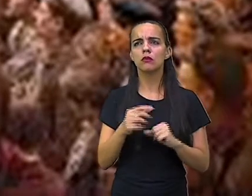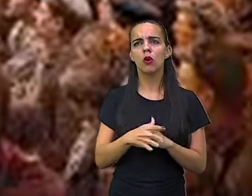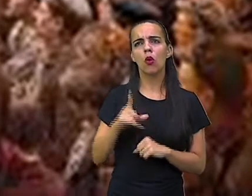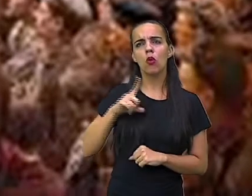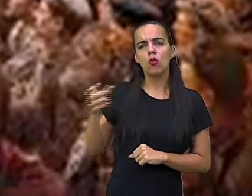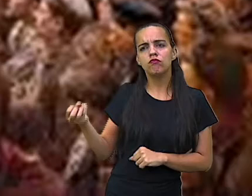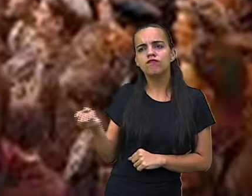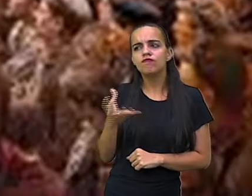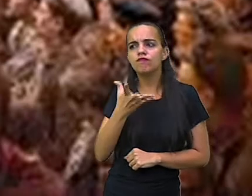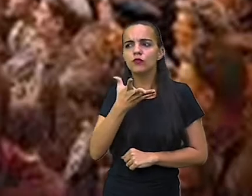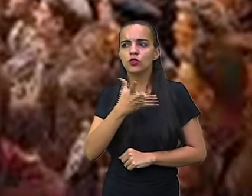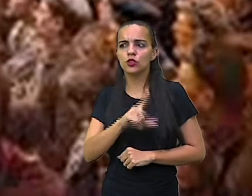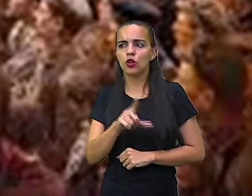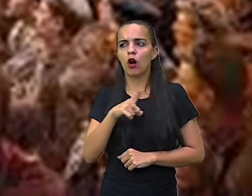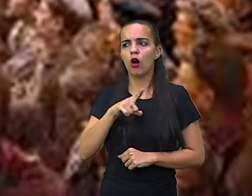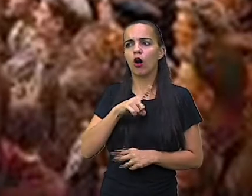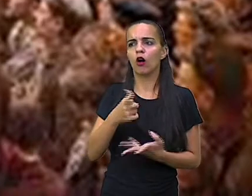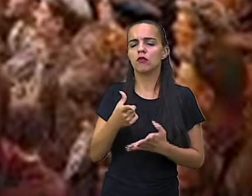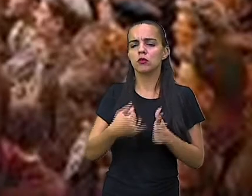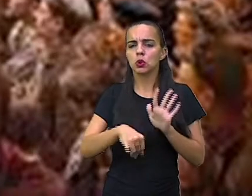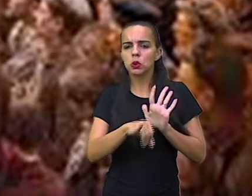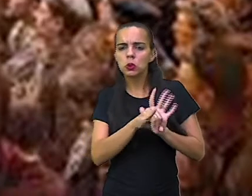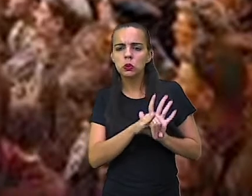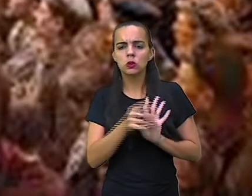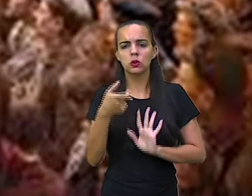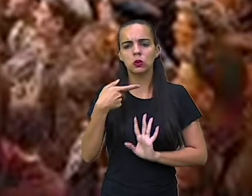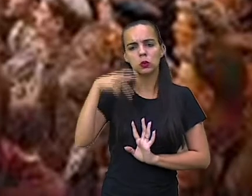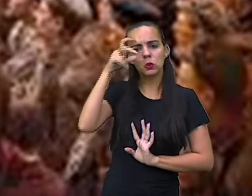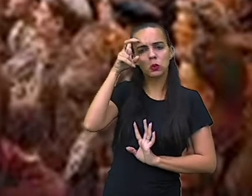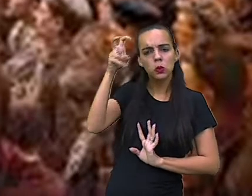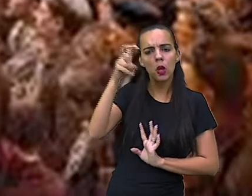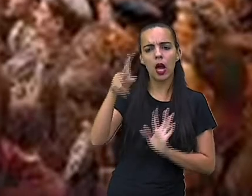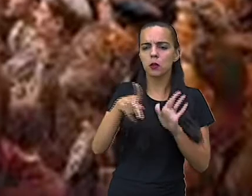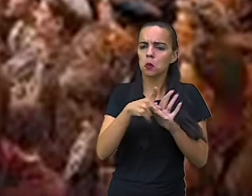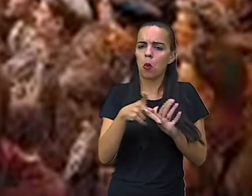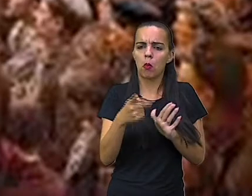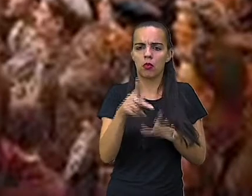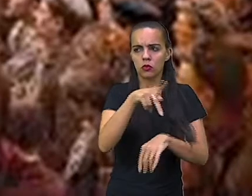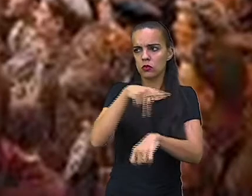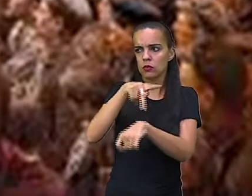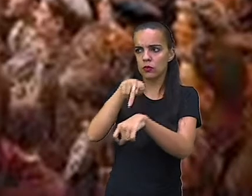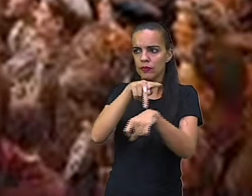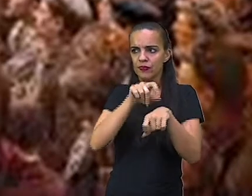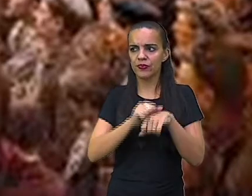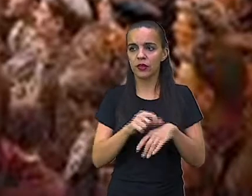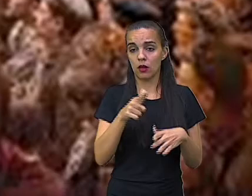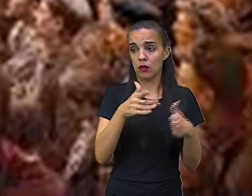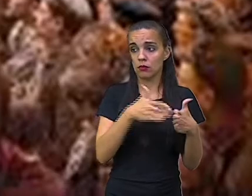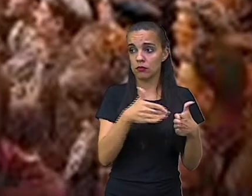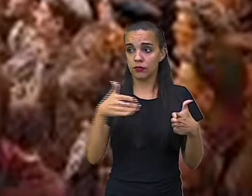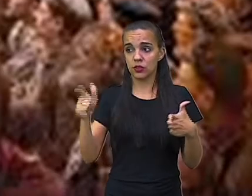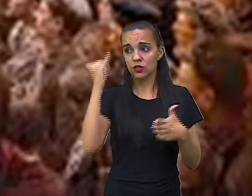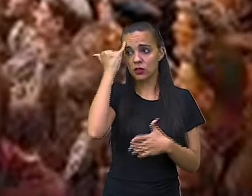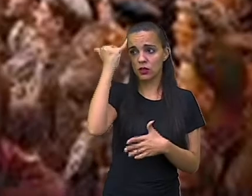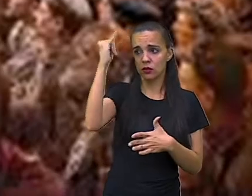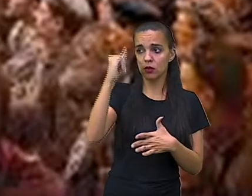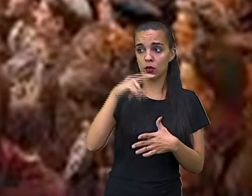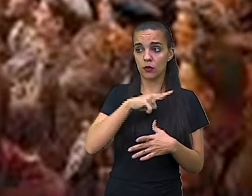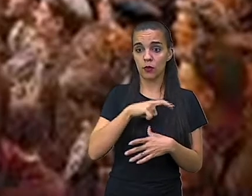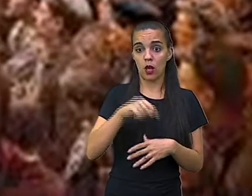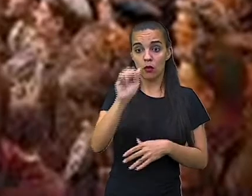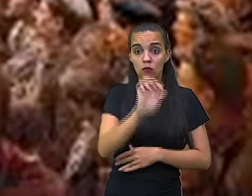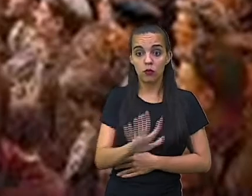que possuem histórias e identidades culturais em comum. A partir dessa ideia, o nacionalismo,